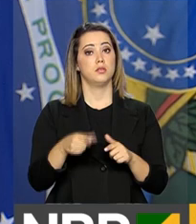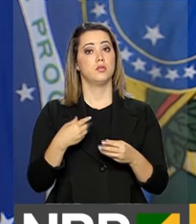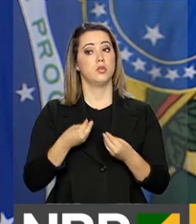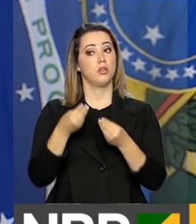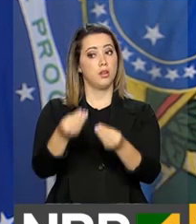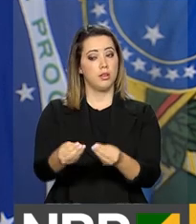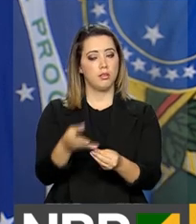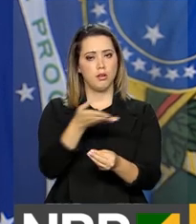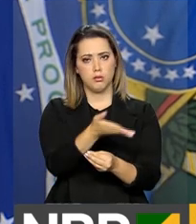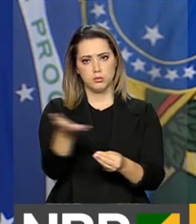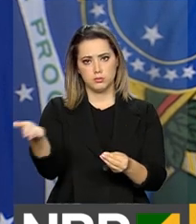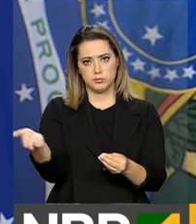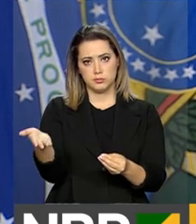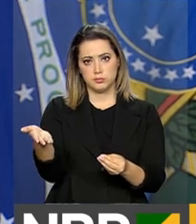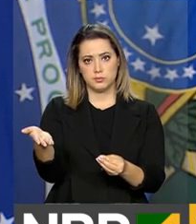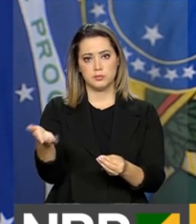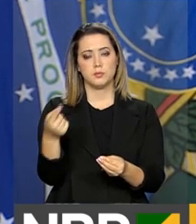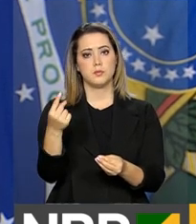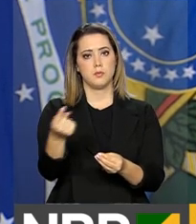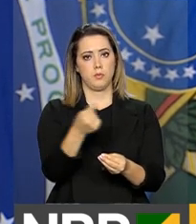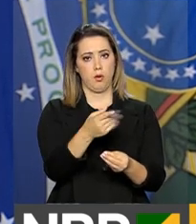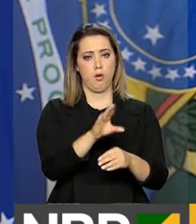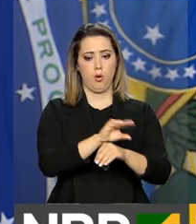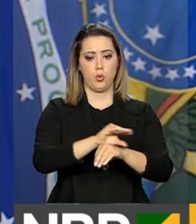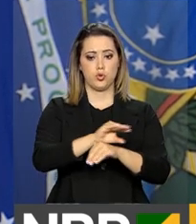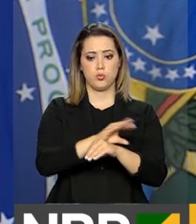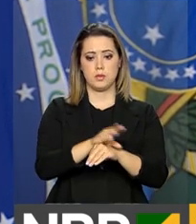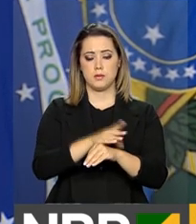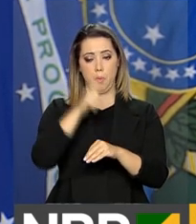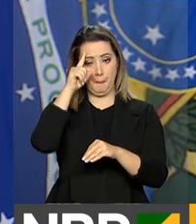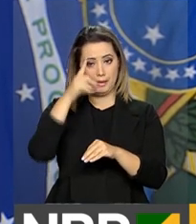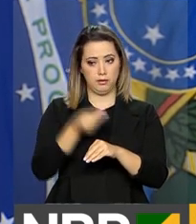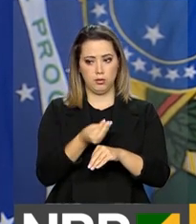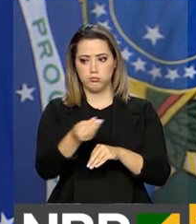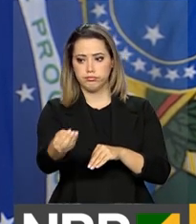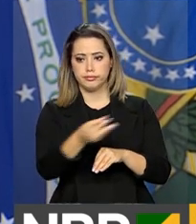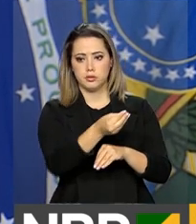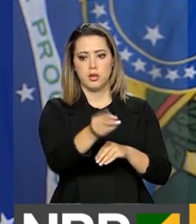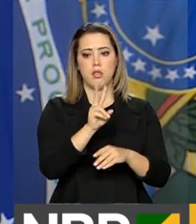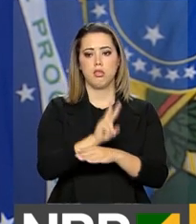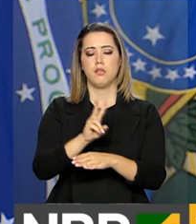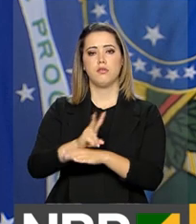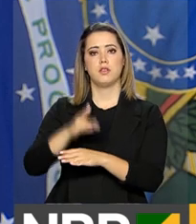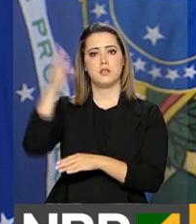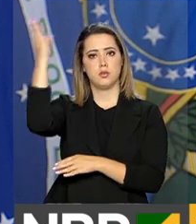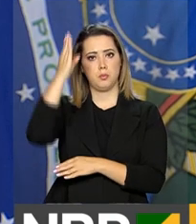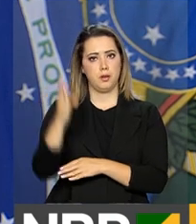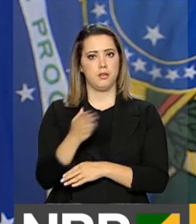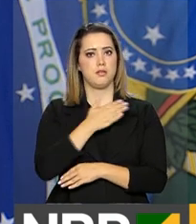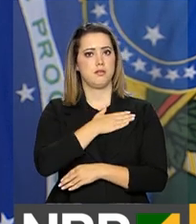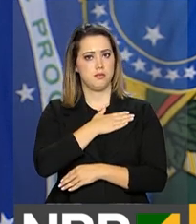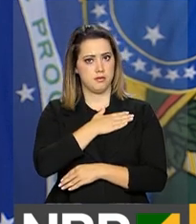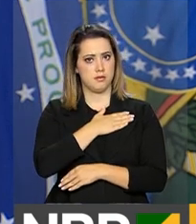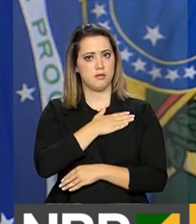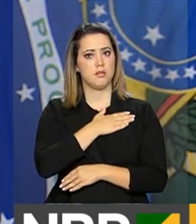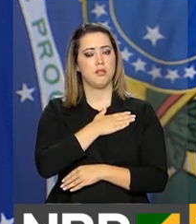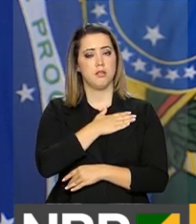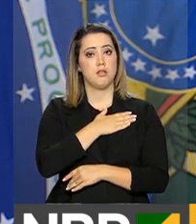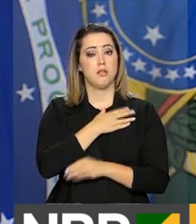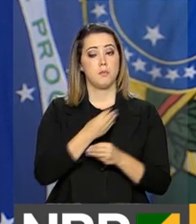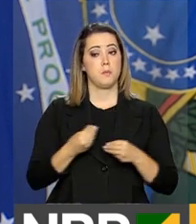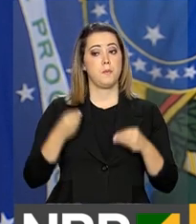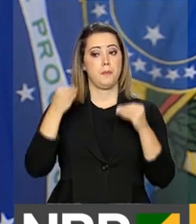lhes atribui a Carta Magna, a defesa da pátria, a garantia dos